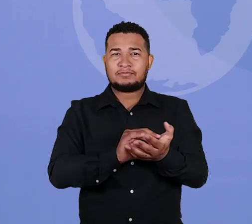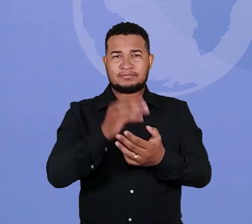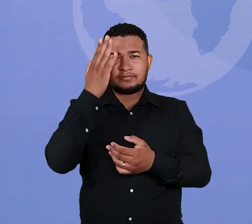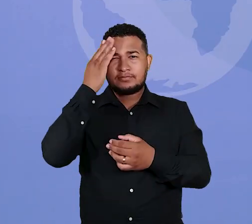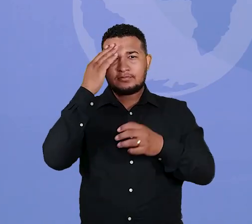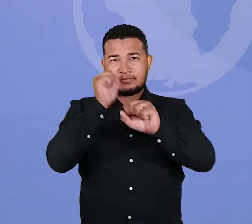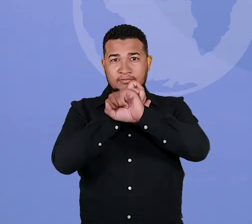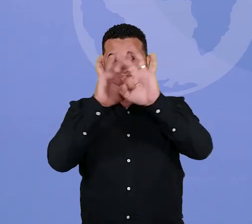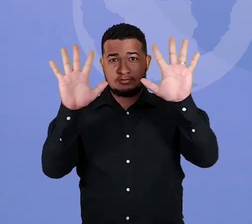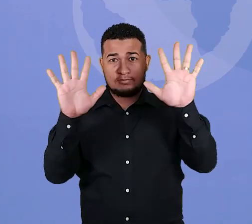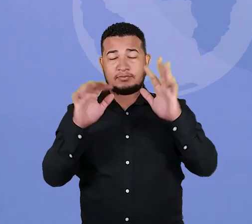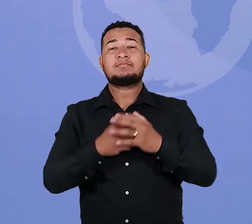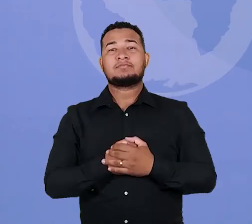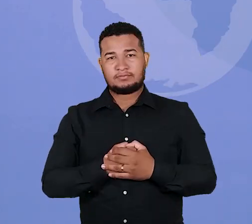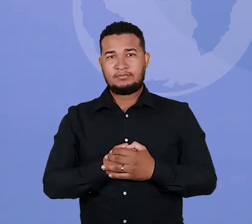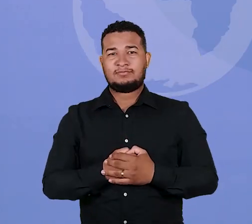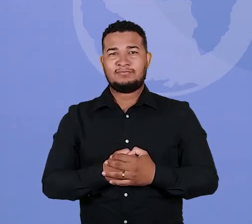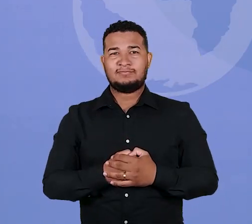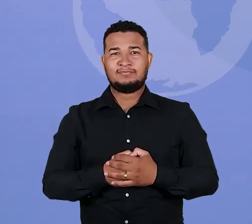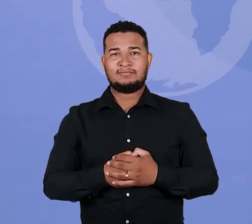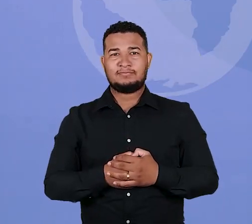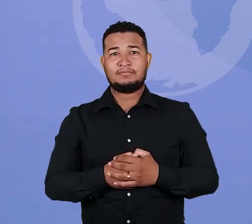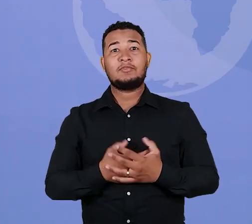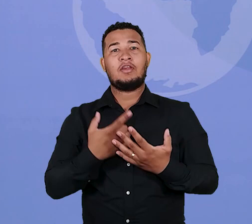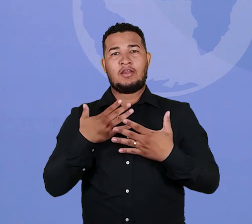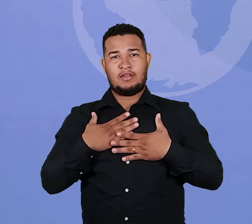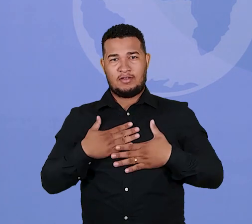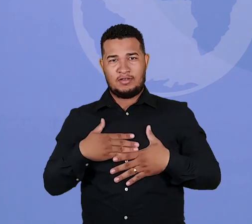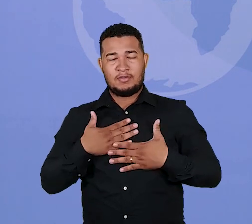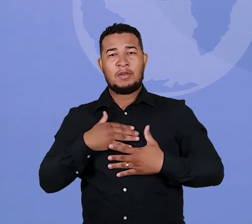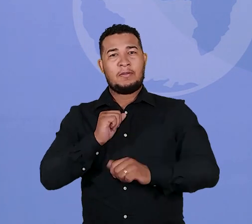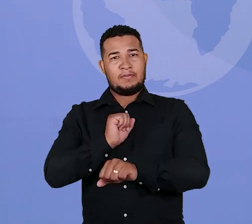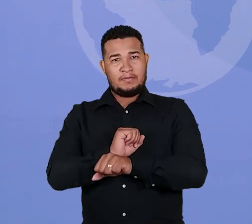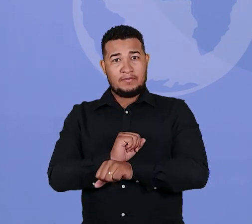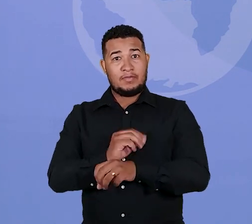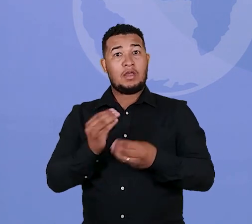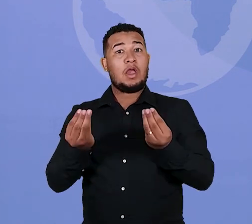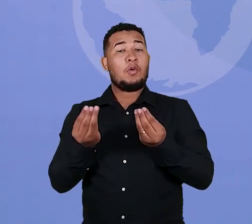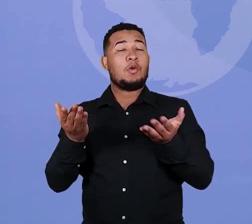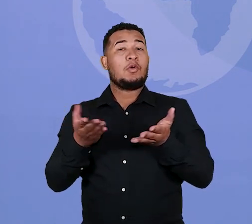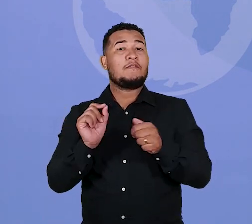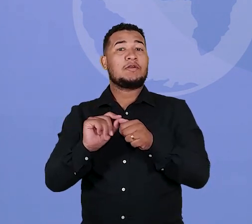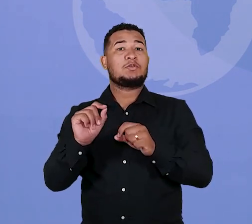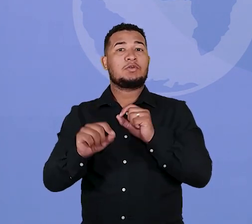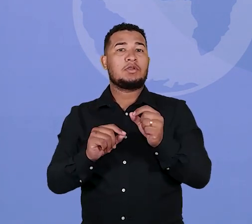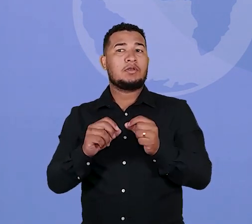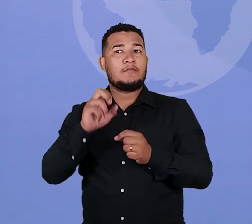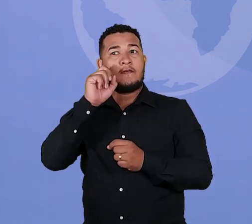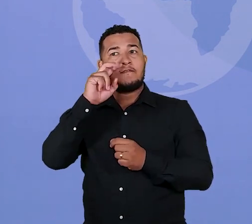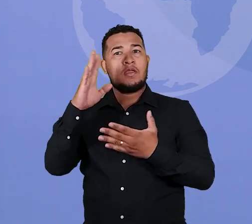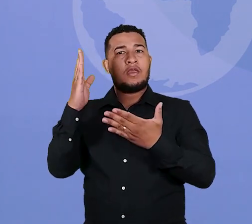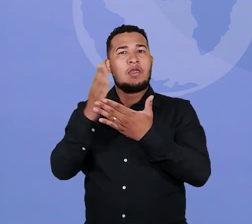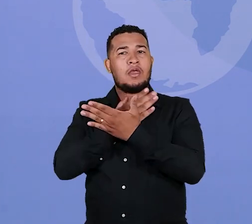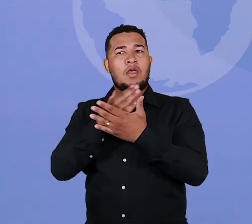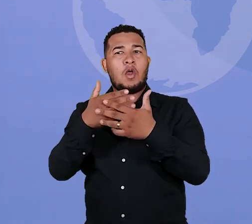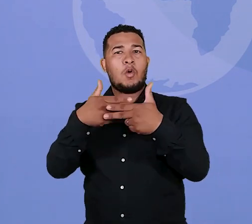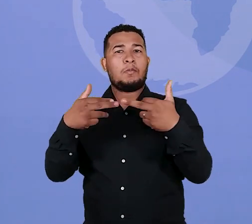bem? Beleza? Vamos dar uma paradinha aqui agora e vamos ver